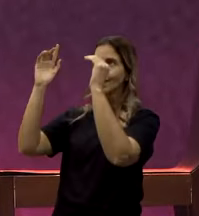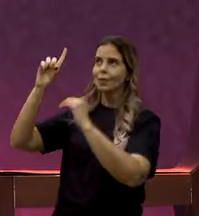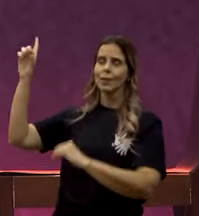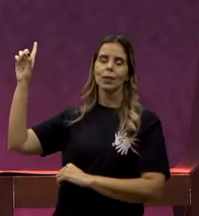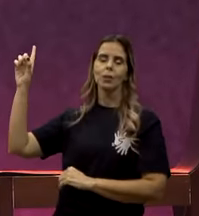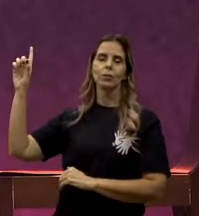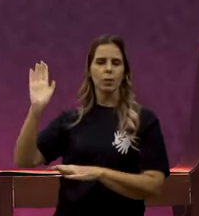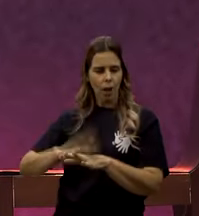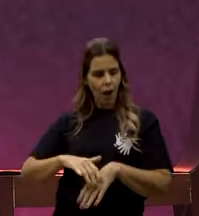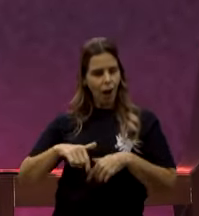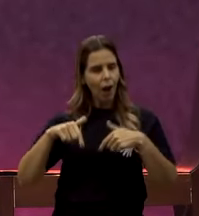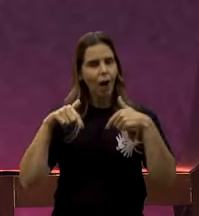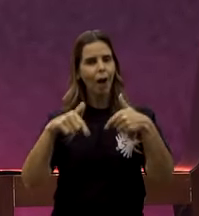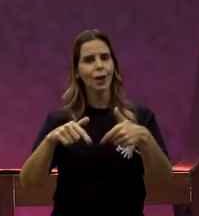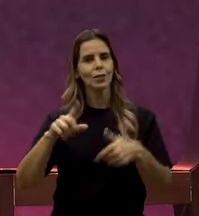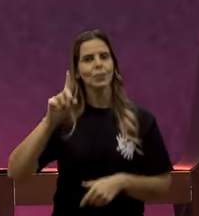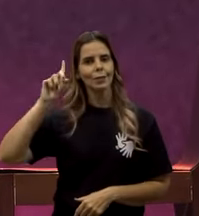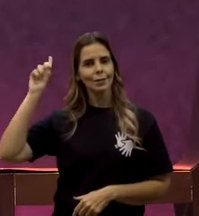Deus é contigo